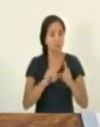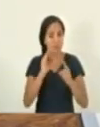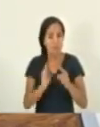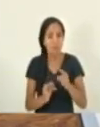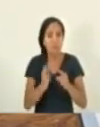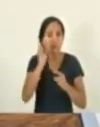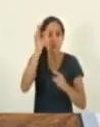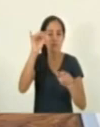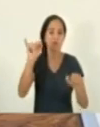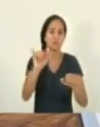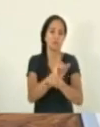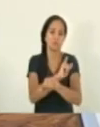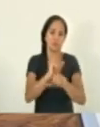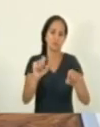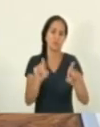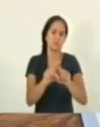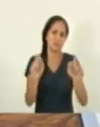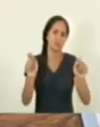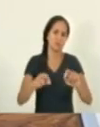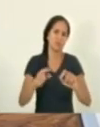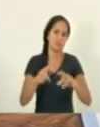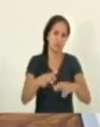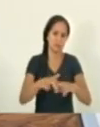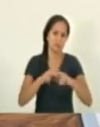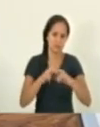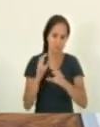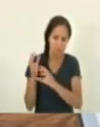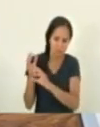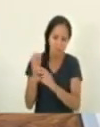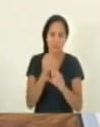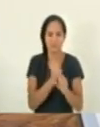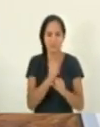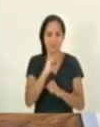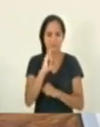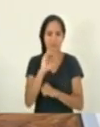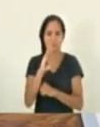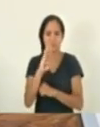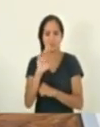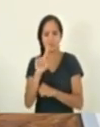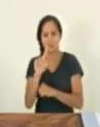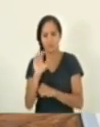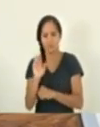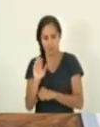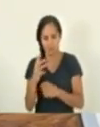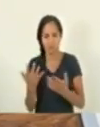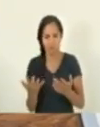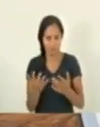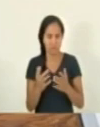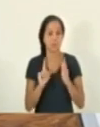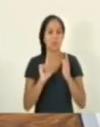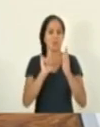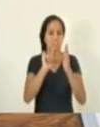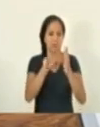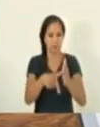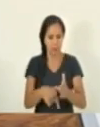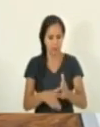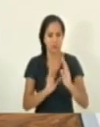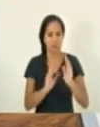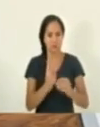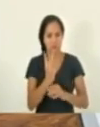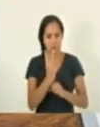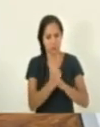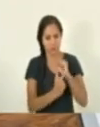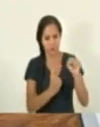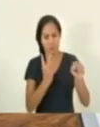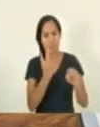necessário ser feito também. E está acontecendo, apesar do atraso já de 2 anos, uma vez que